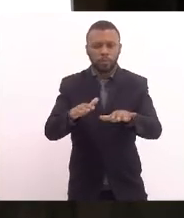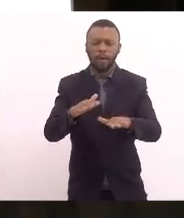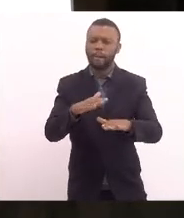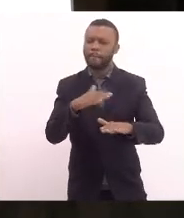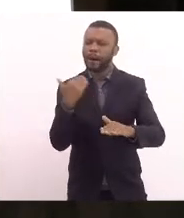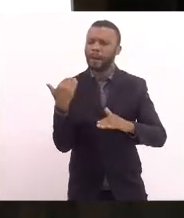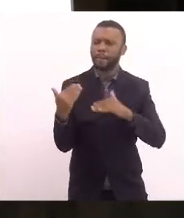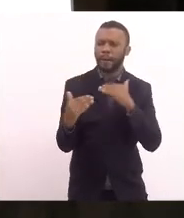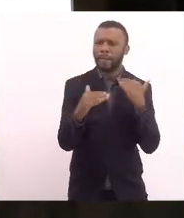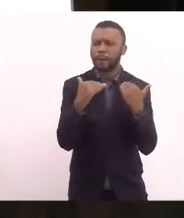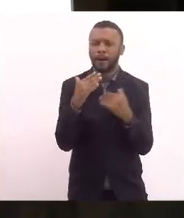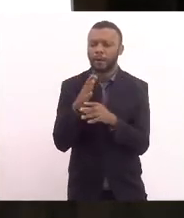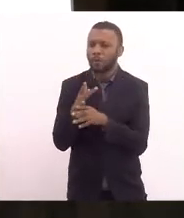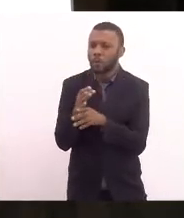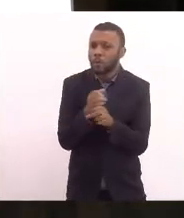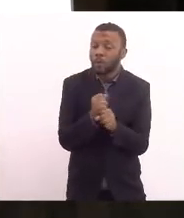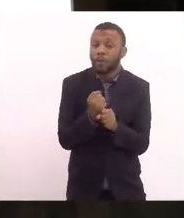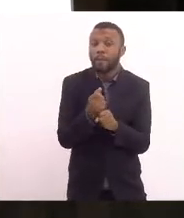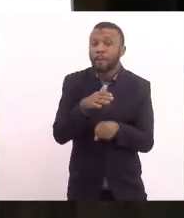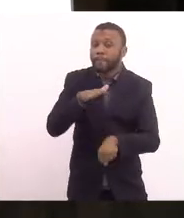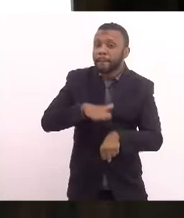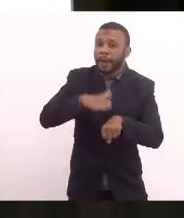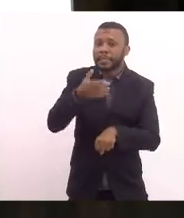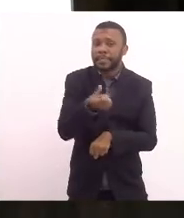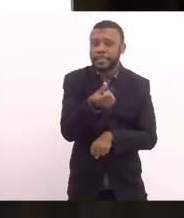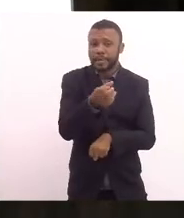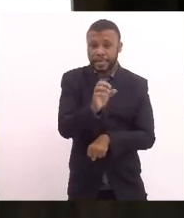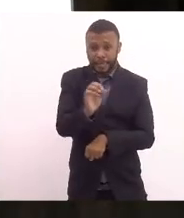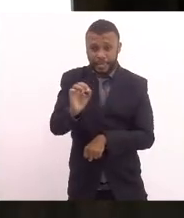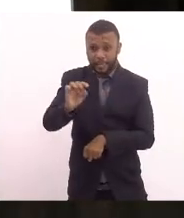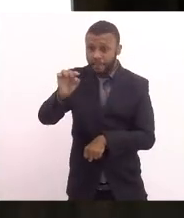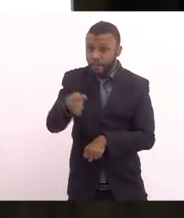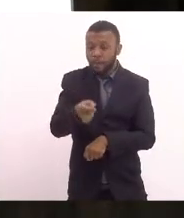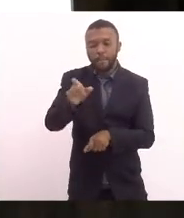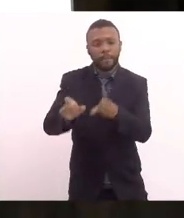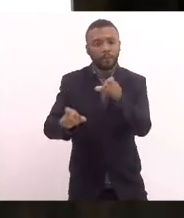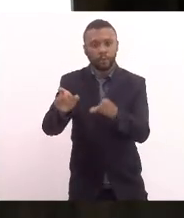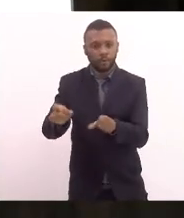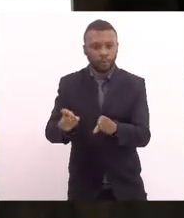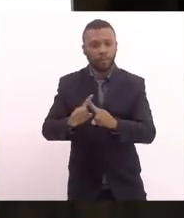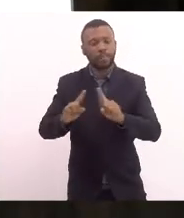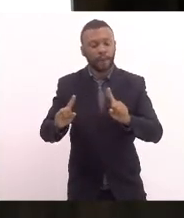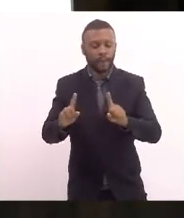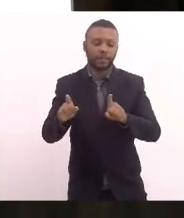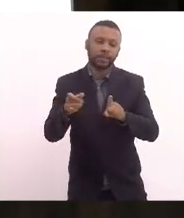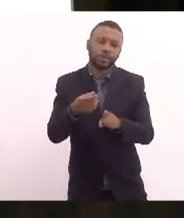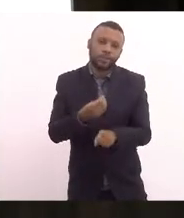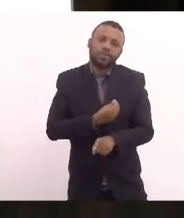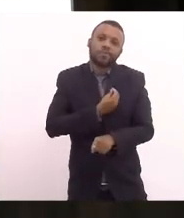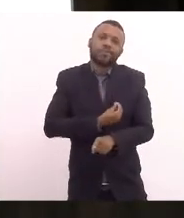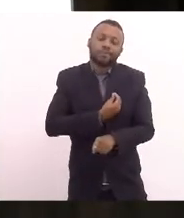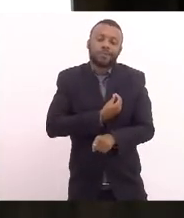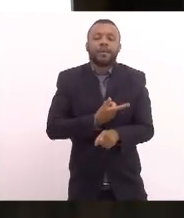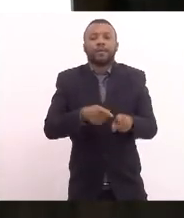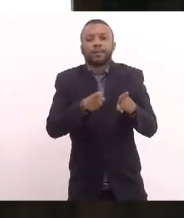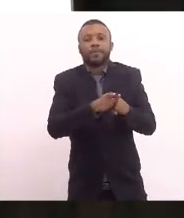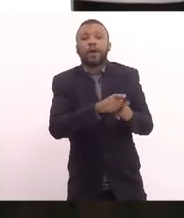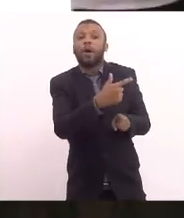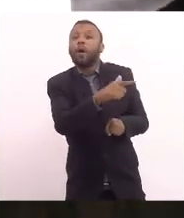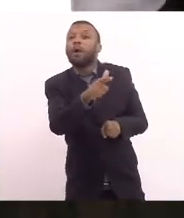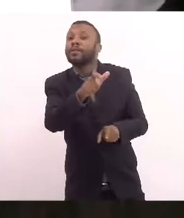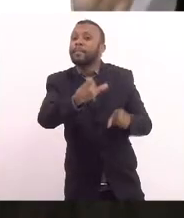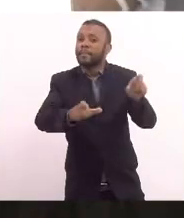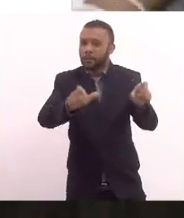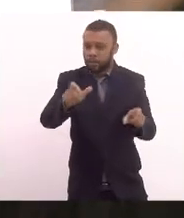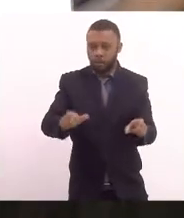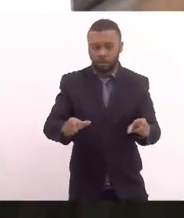mais de 600 mil pessoas, mas sobreviveram também outros milhares de pessoas. O